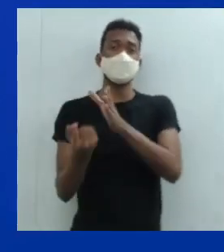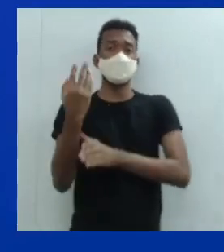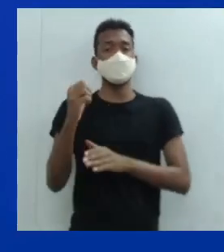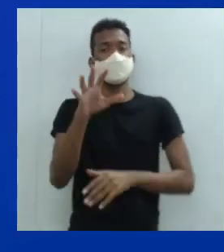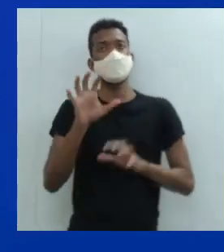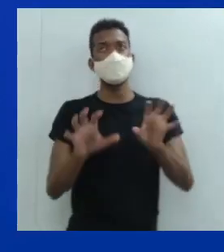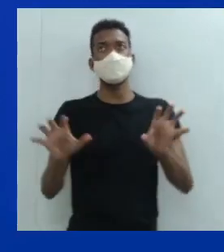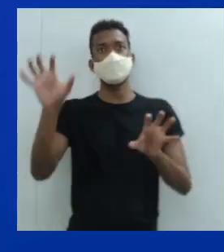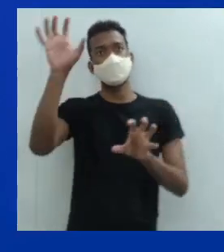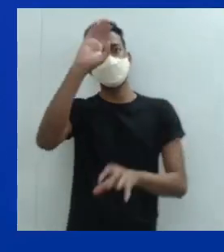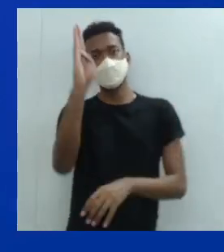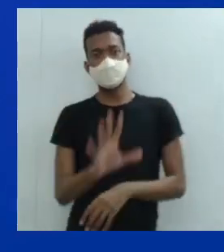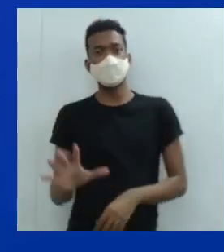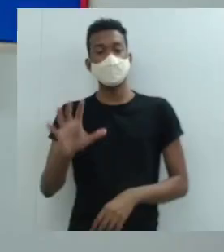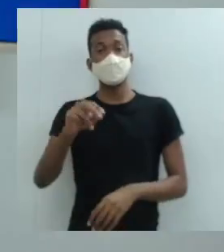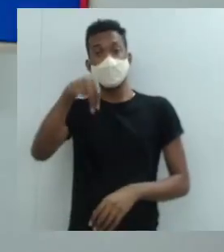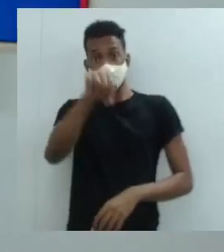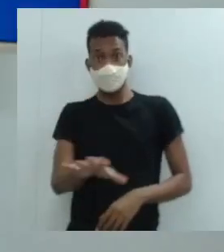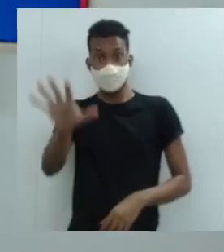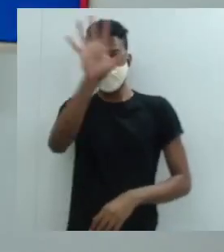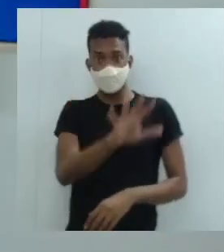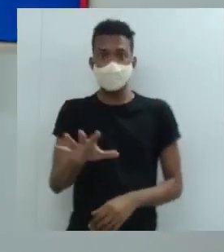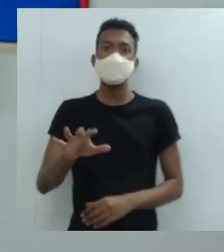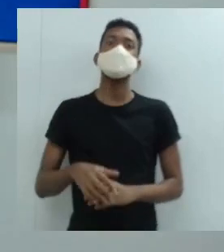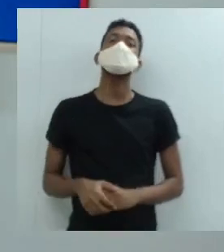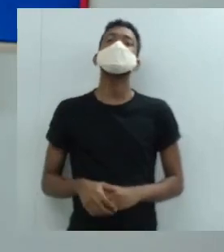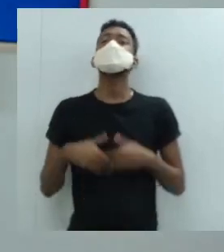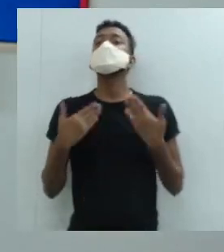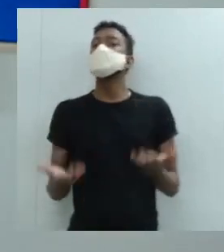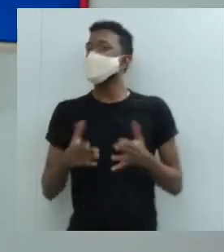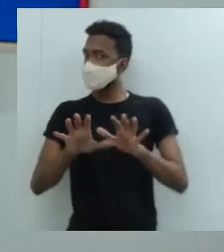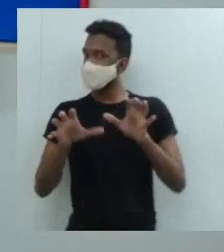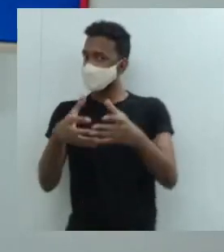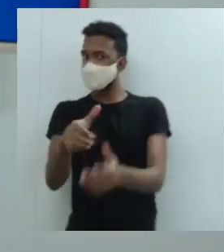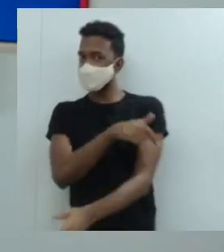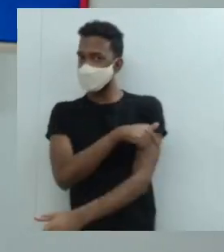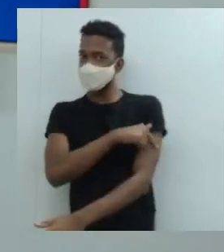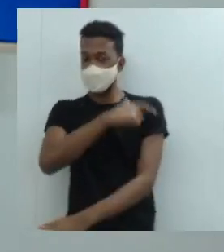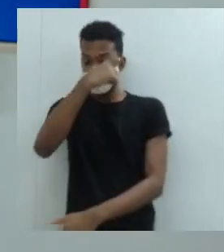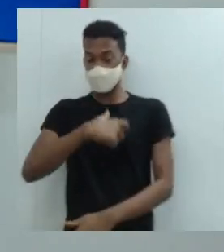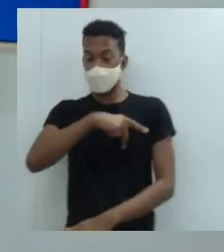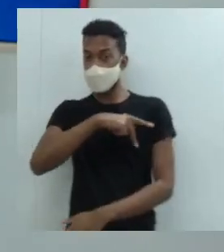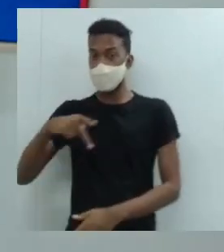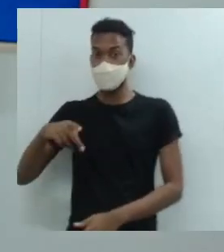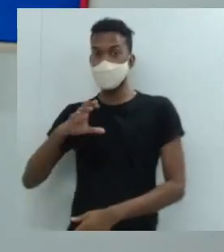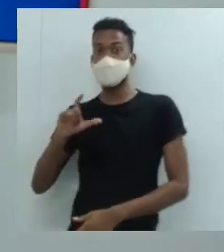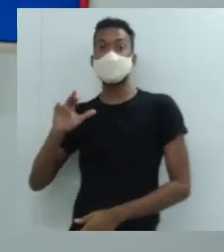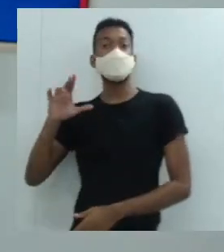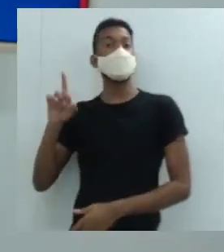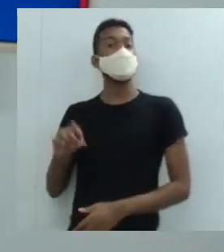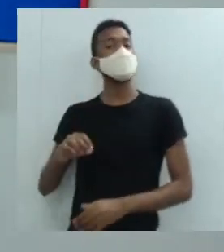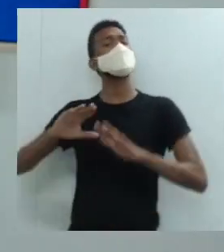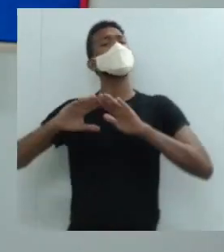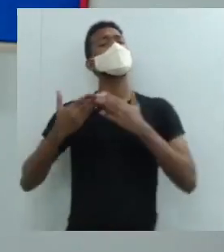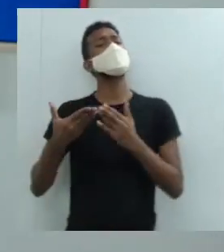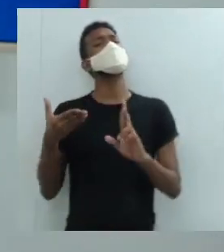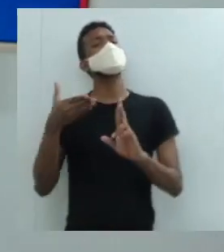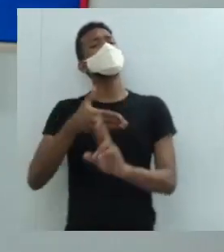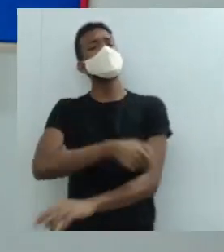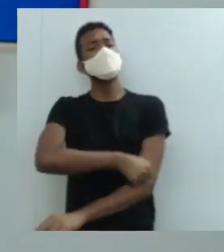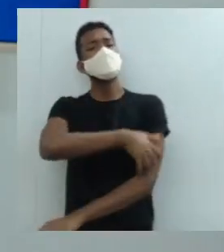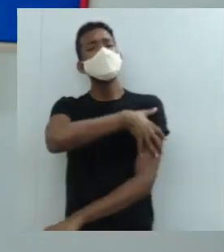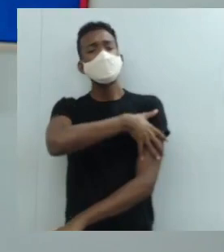nacionais. Então, turma do 7º ano, eu, professor Cláudio Nascimento, da Escola de Referência de